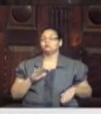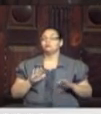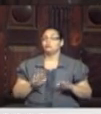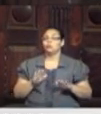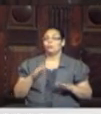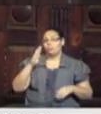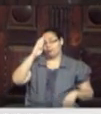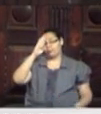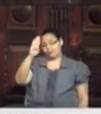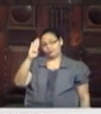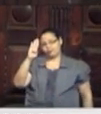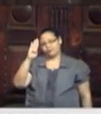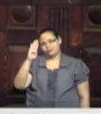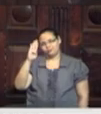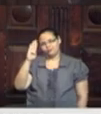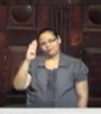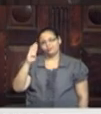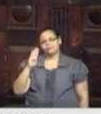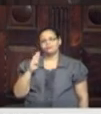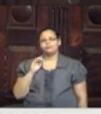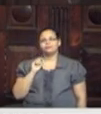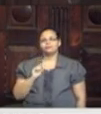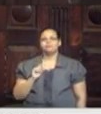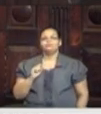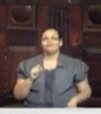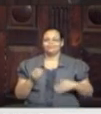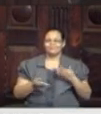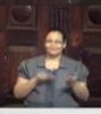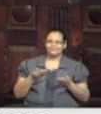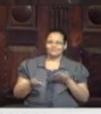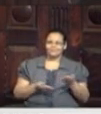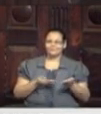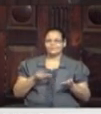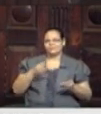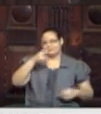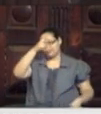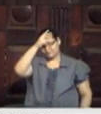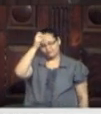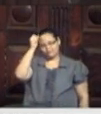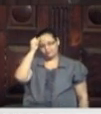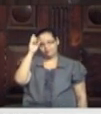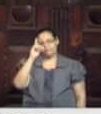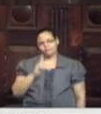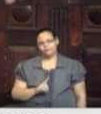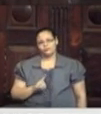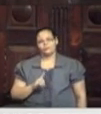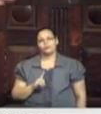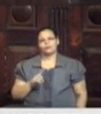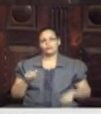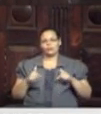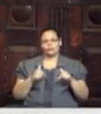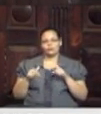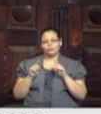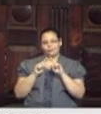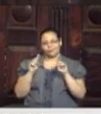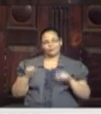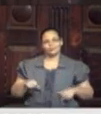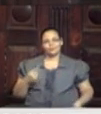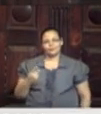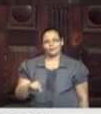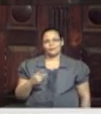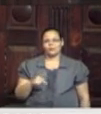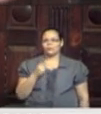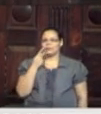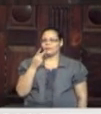inclusive ou principalmente na questão da prestação dos serviços públicos e dos direitos dos servidores. Vamos ver.